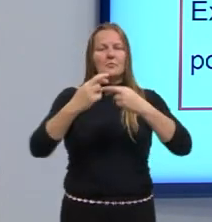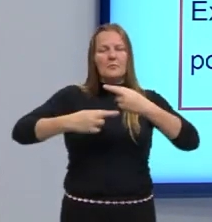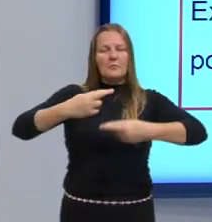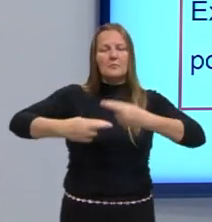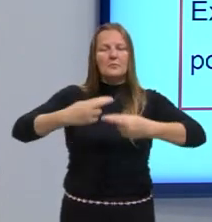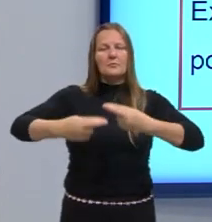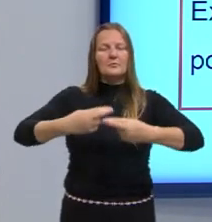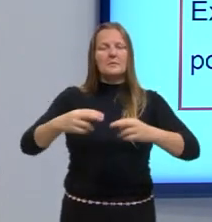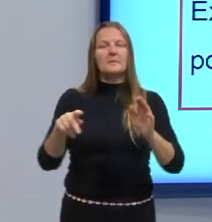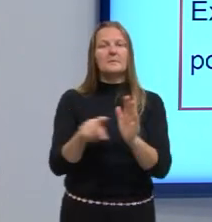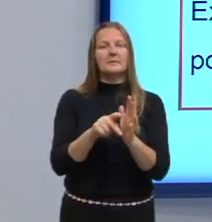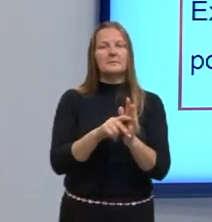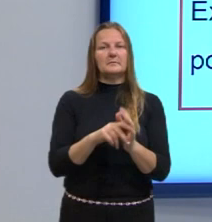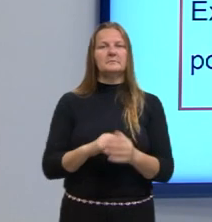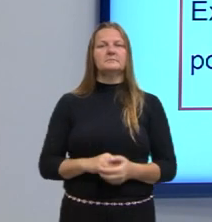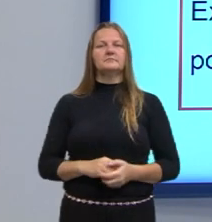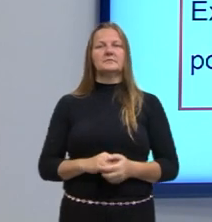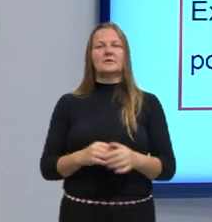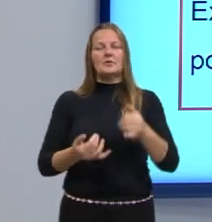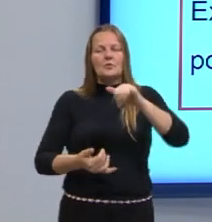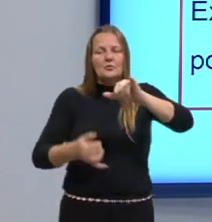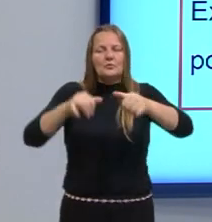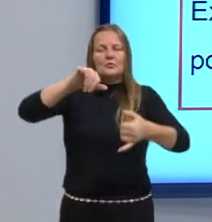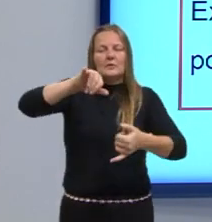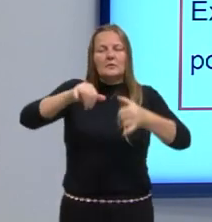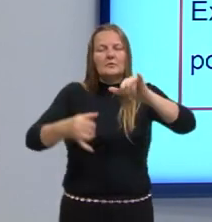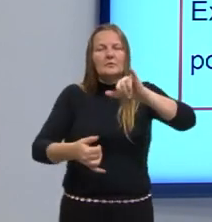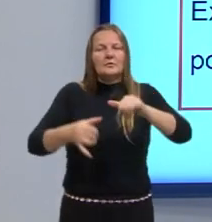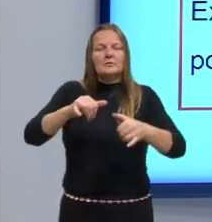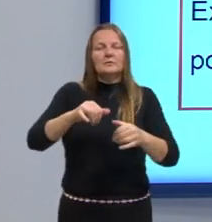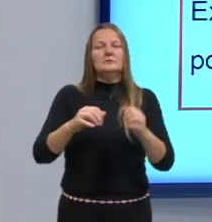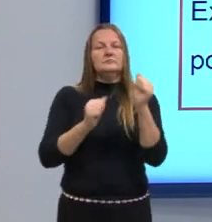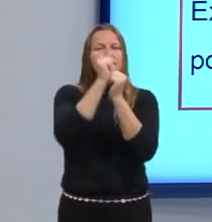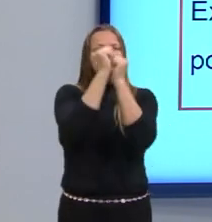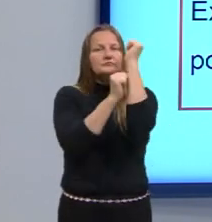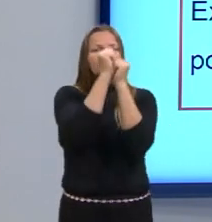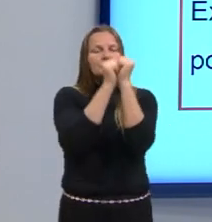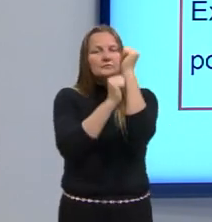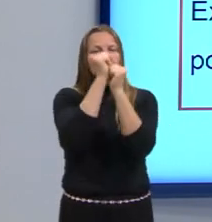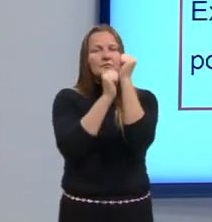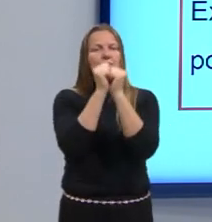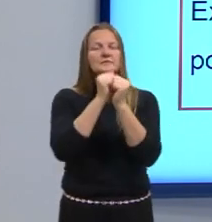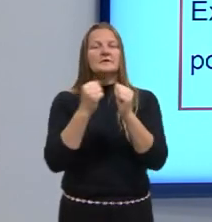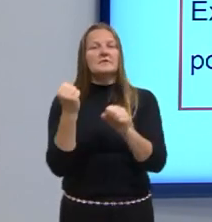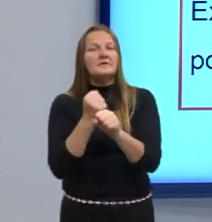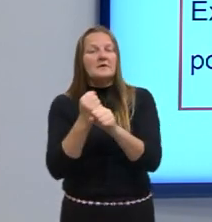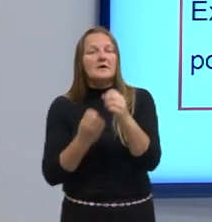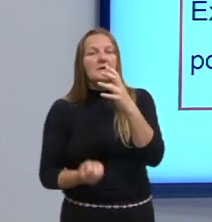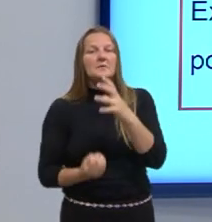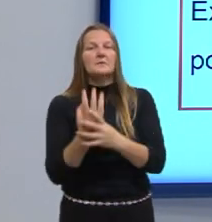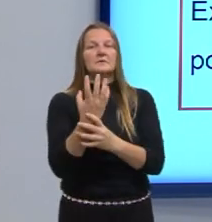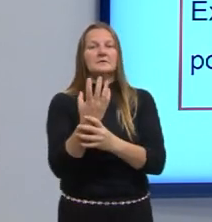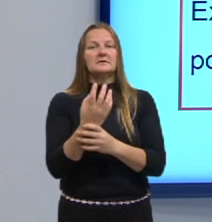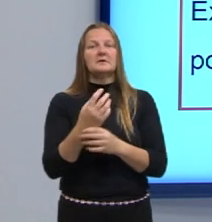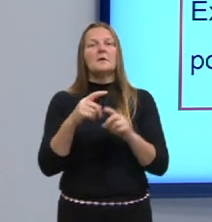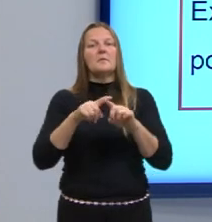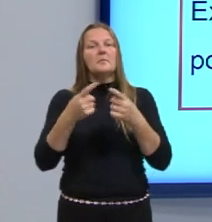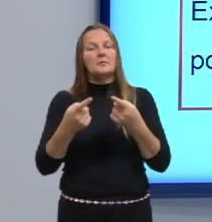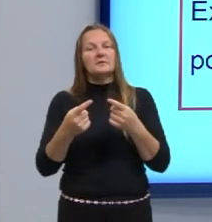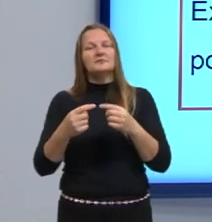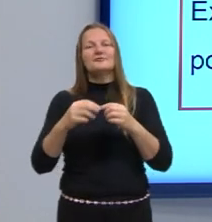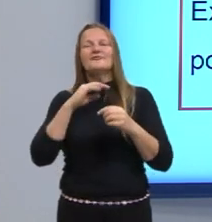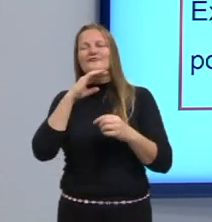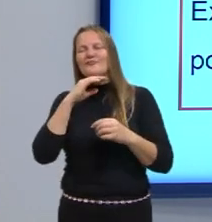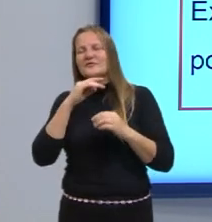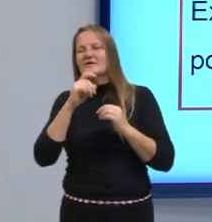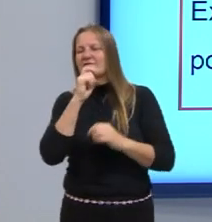polimerização produzidos em laboratórios né nas indústrias e aí ele tem essa característica da degradação que nós